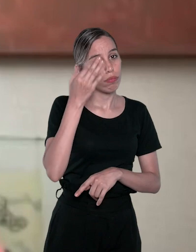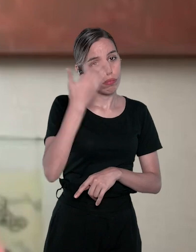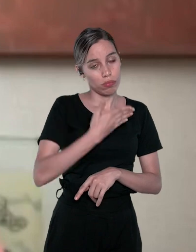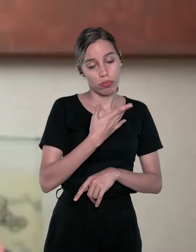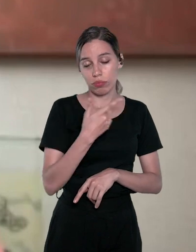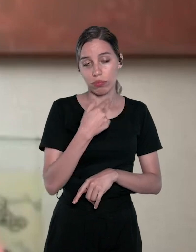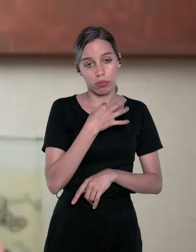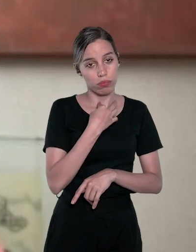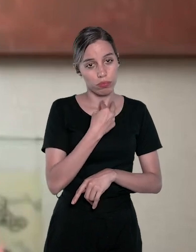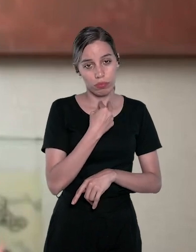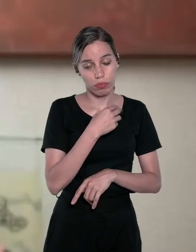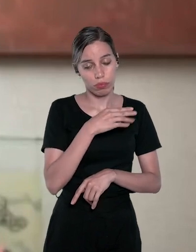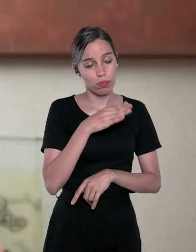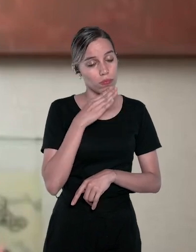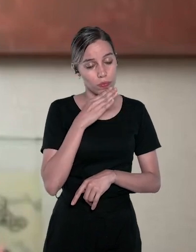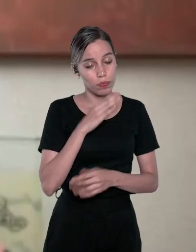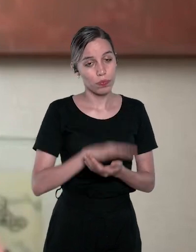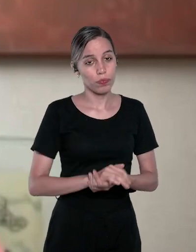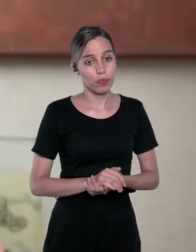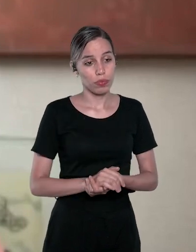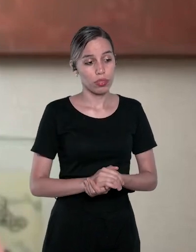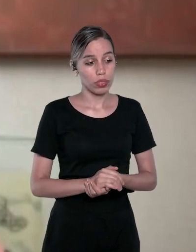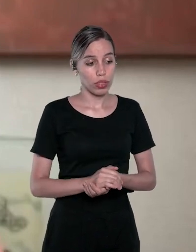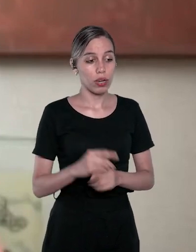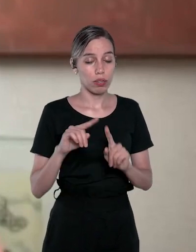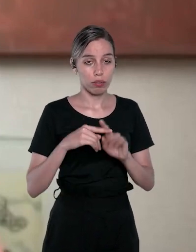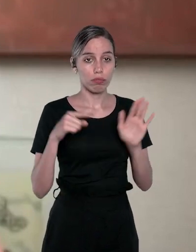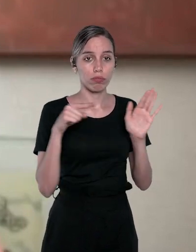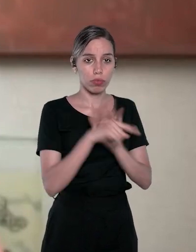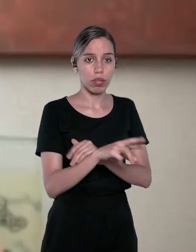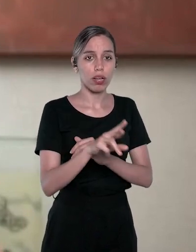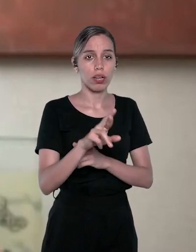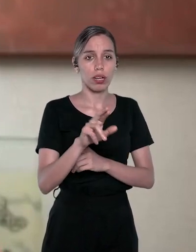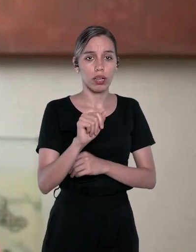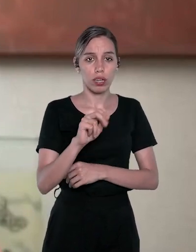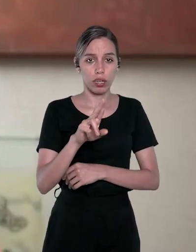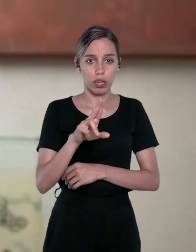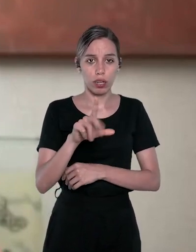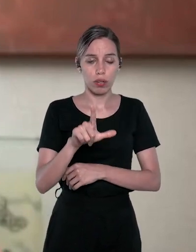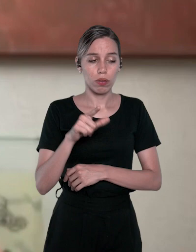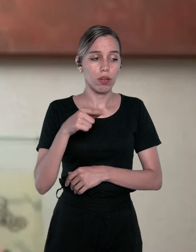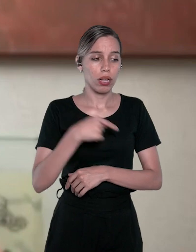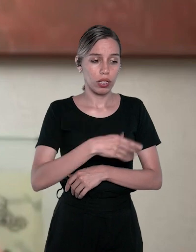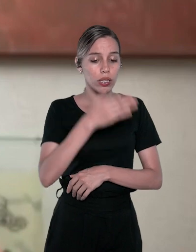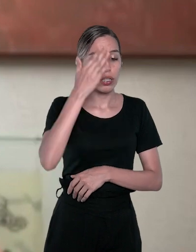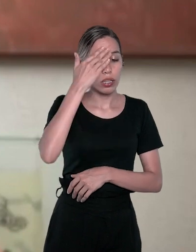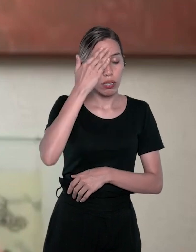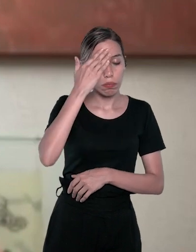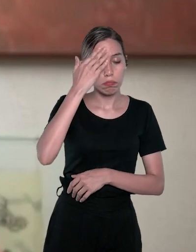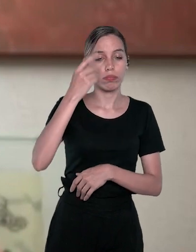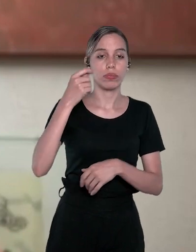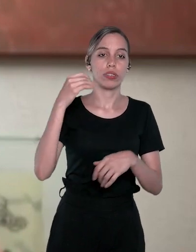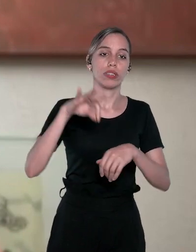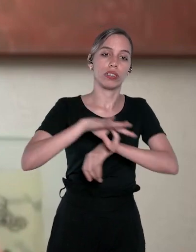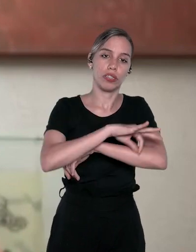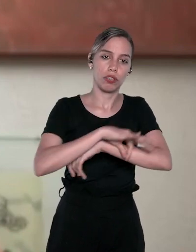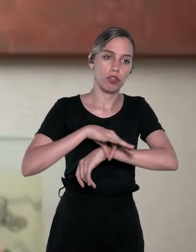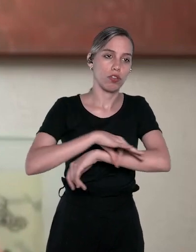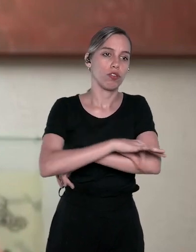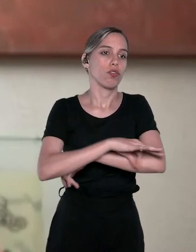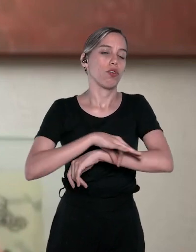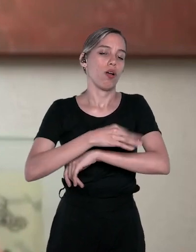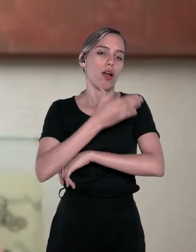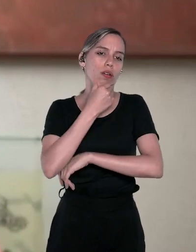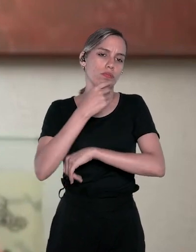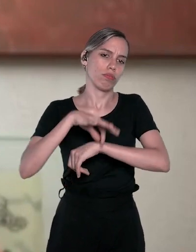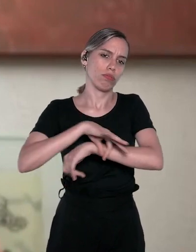muito prazeroso explorar o trabalho dele, tanto na área própria da arquitetura cênica, né?